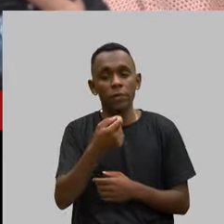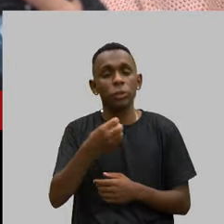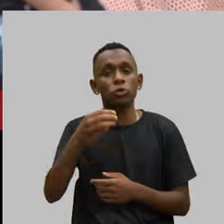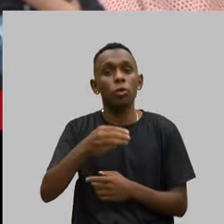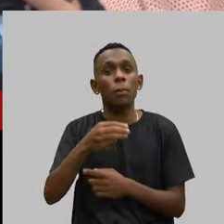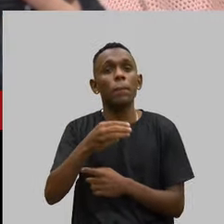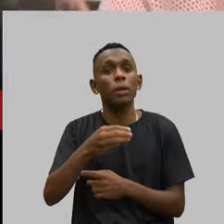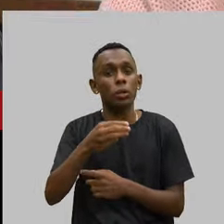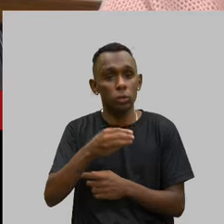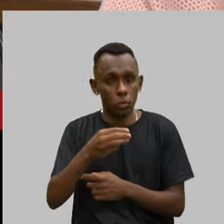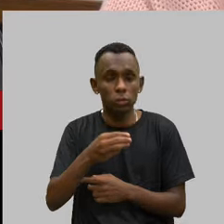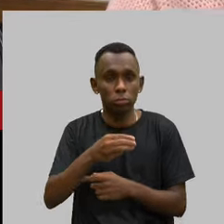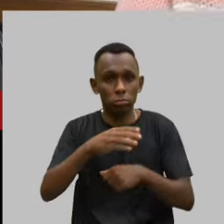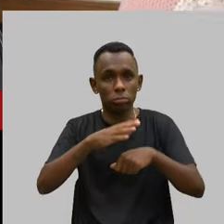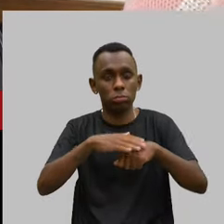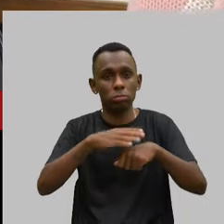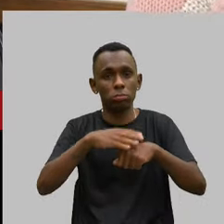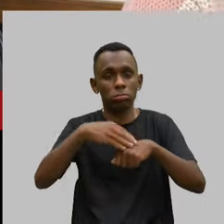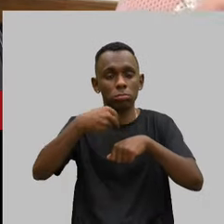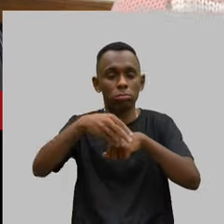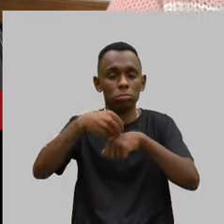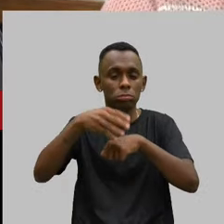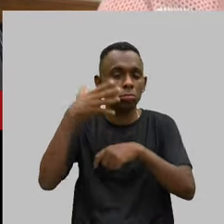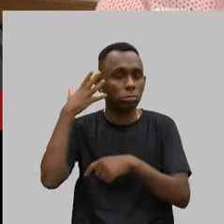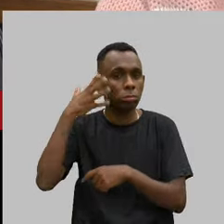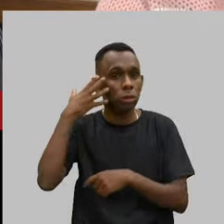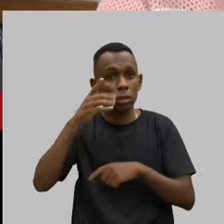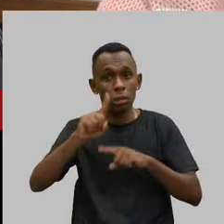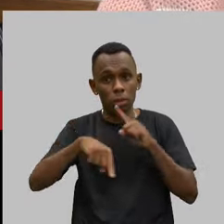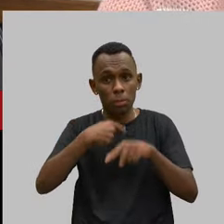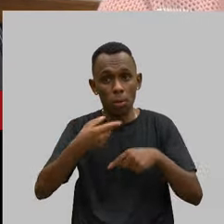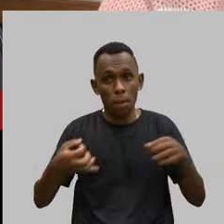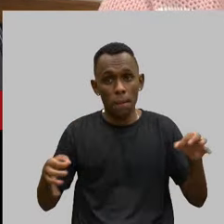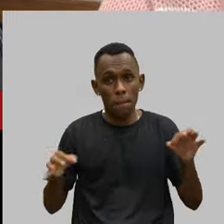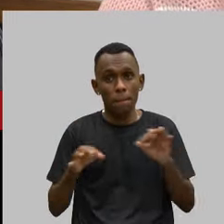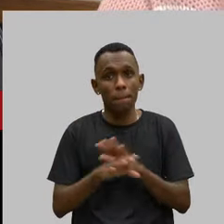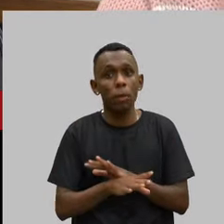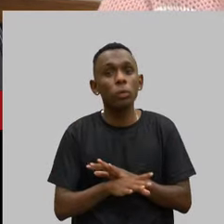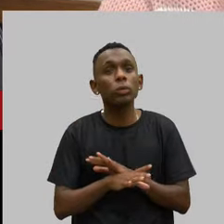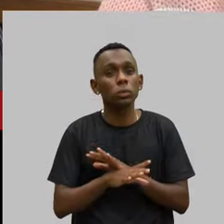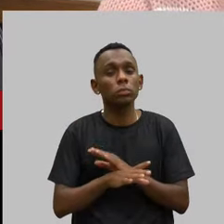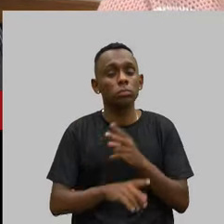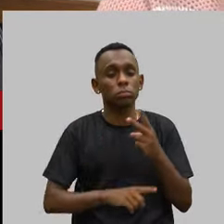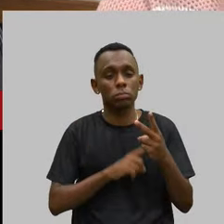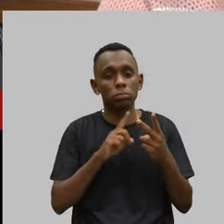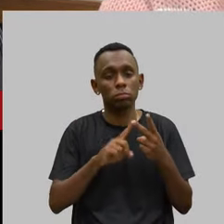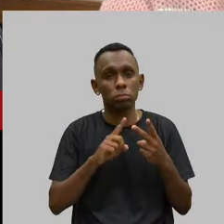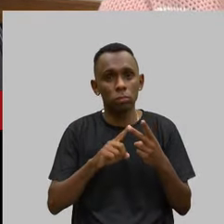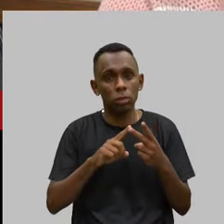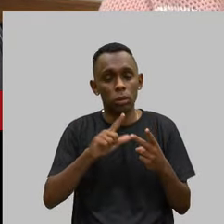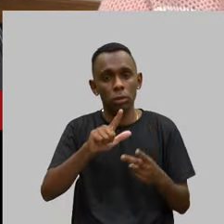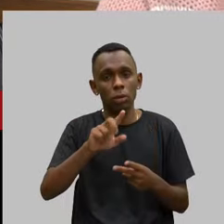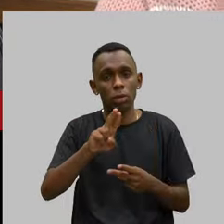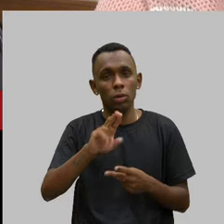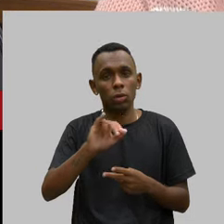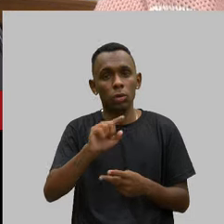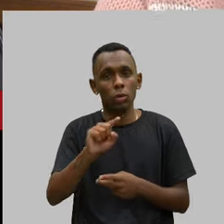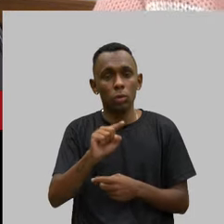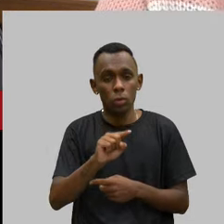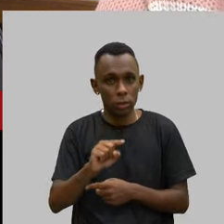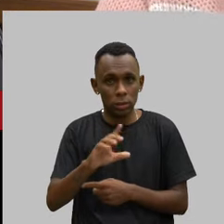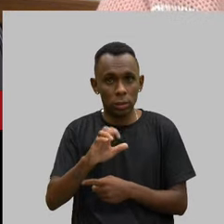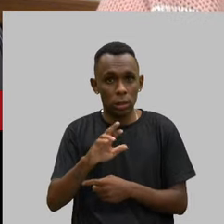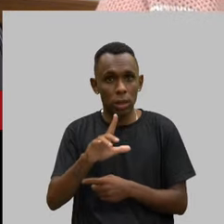minutos para sua exposição logo após passarei a palavra para o excelentíssimo Senor Luís Cláudio Fernandes